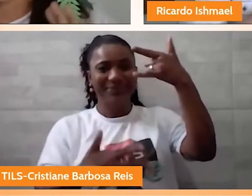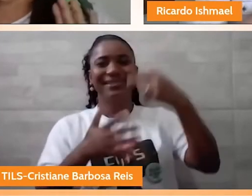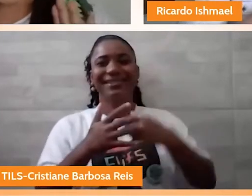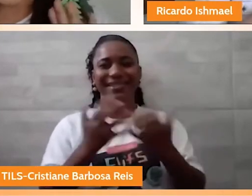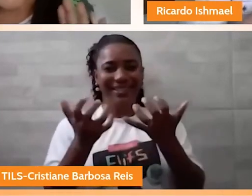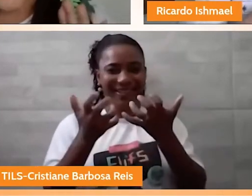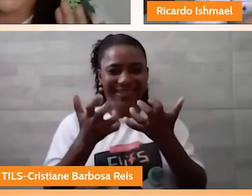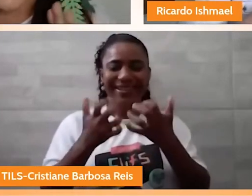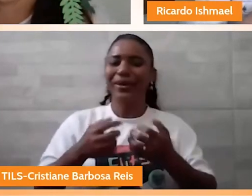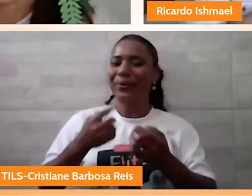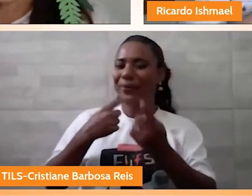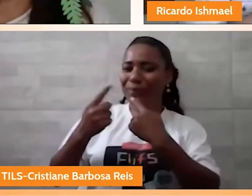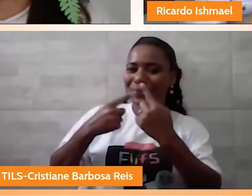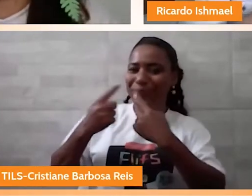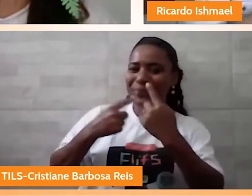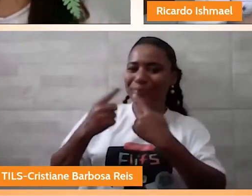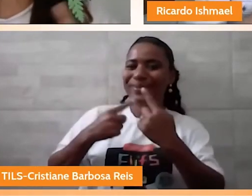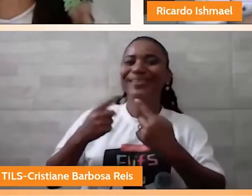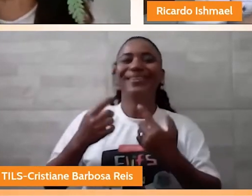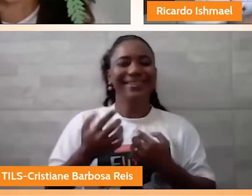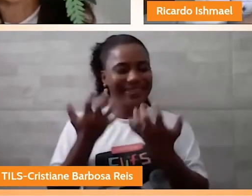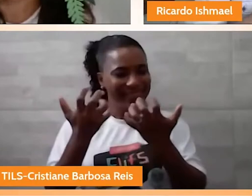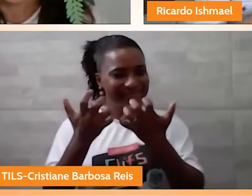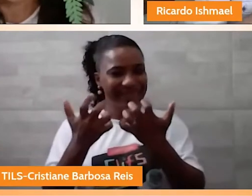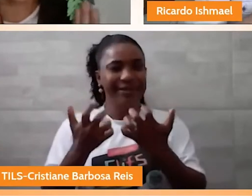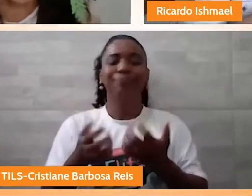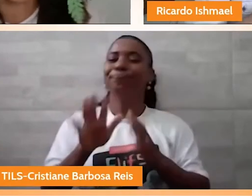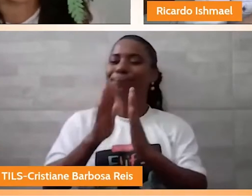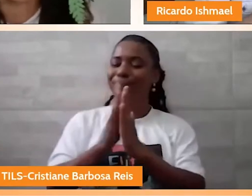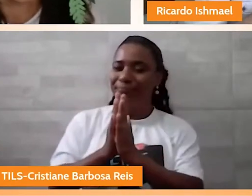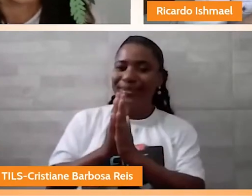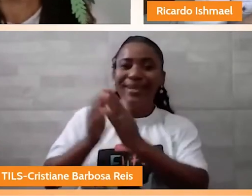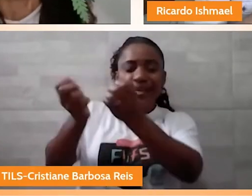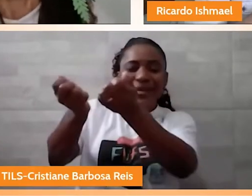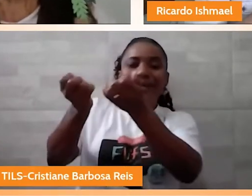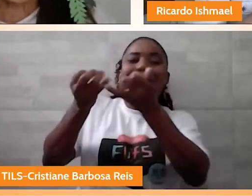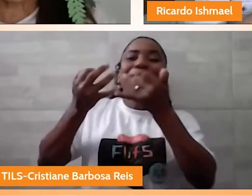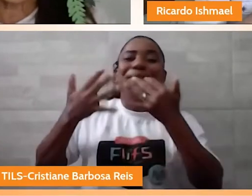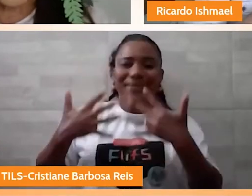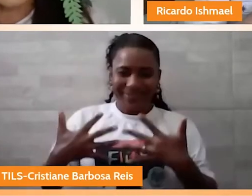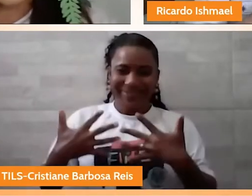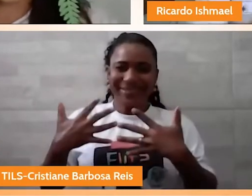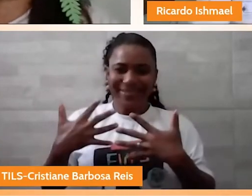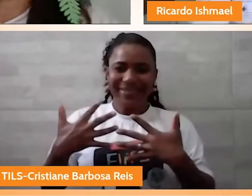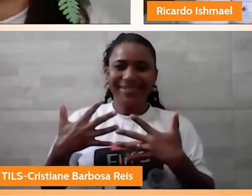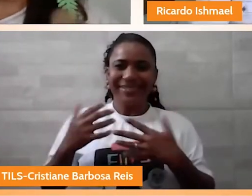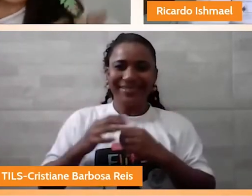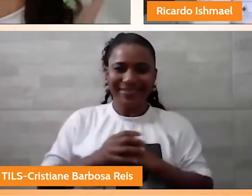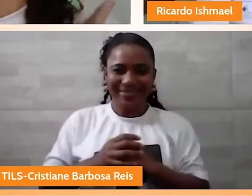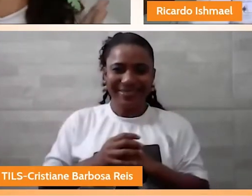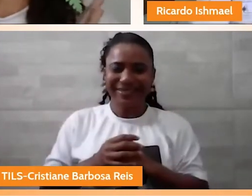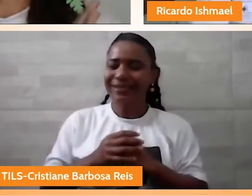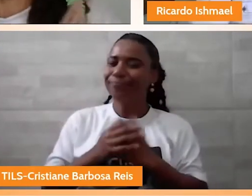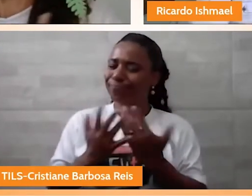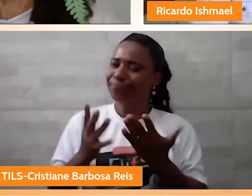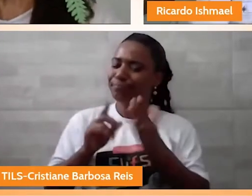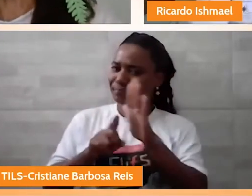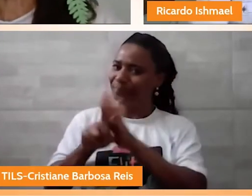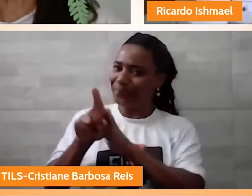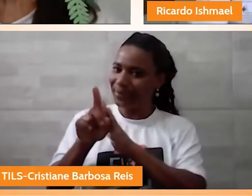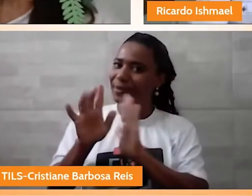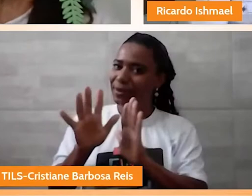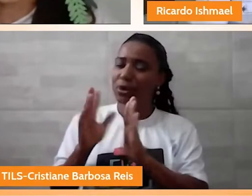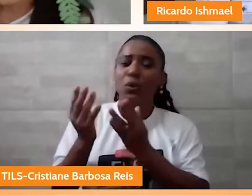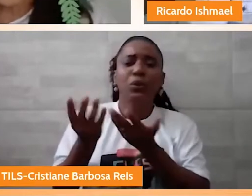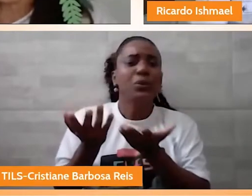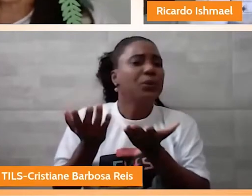fala e pelas suas histórias. Ricardo, me conta. Ah, Como bora é lá. assim? Como